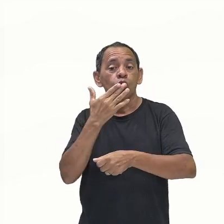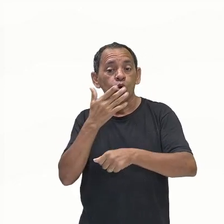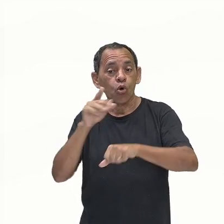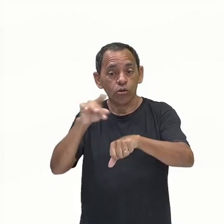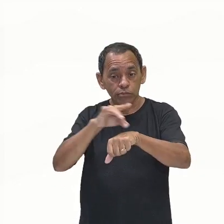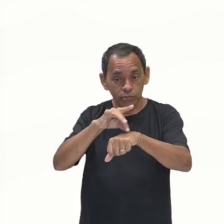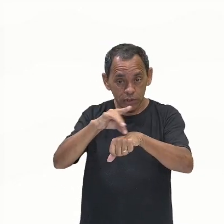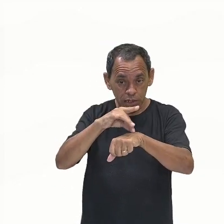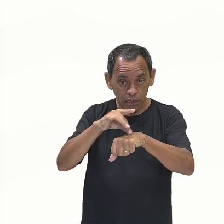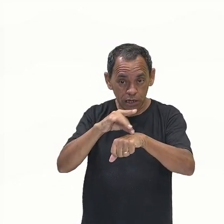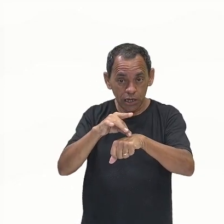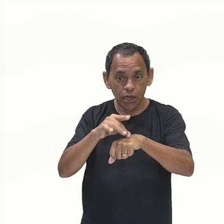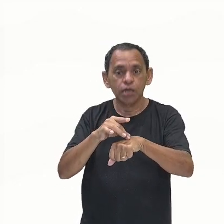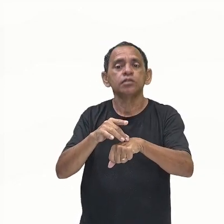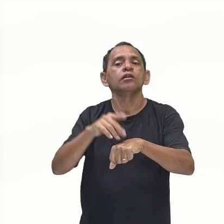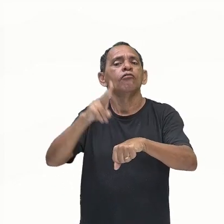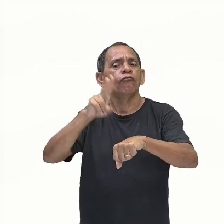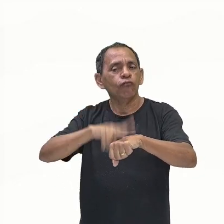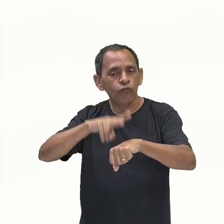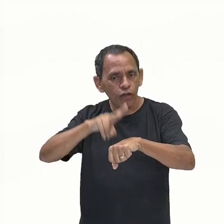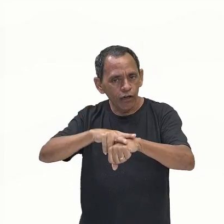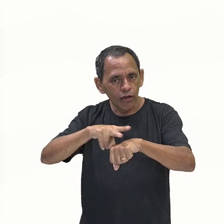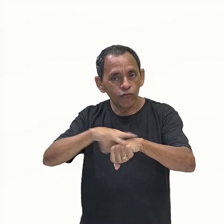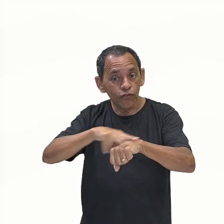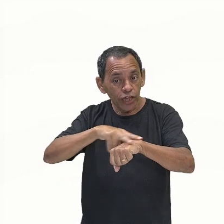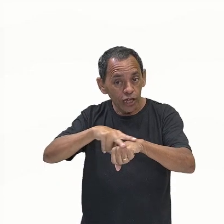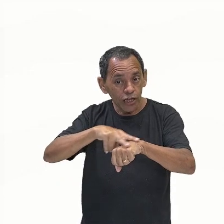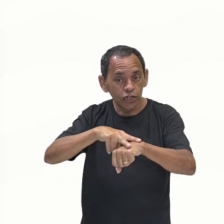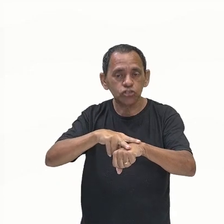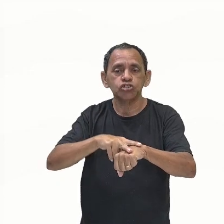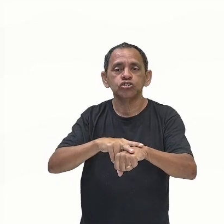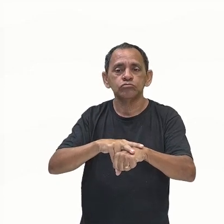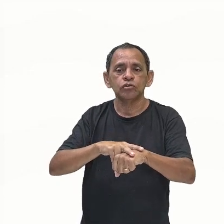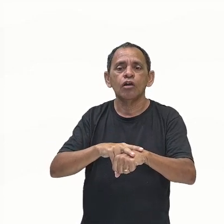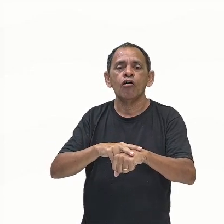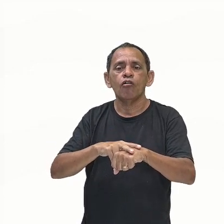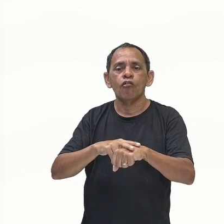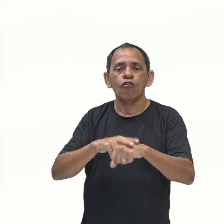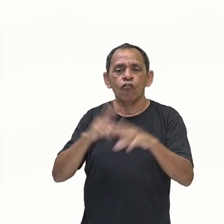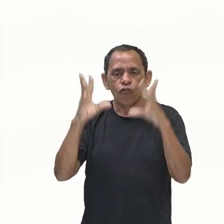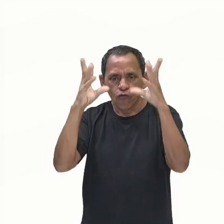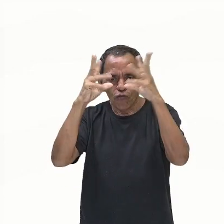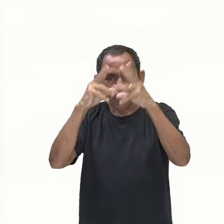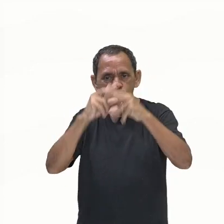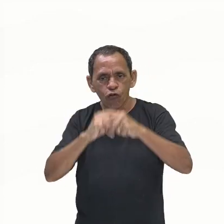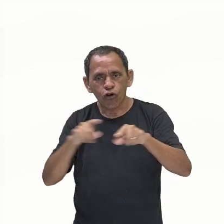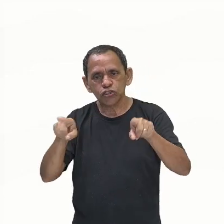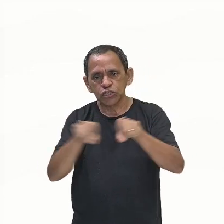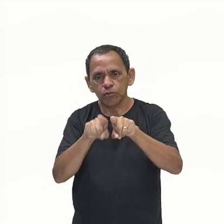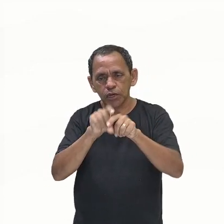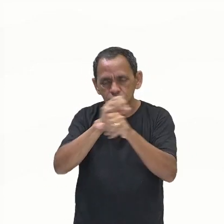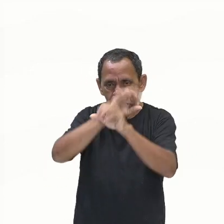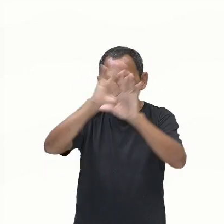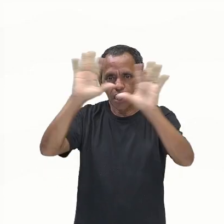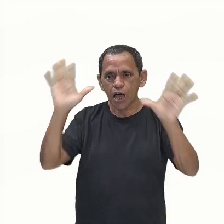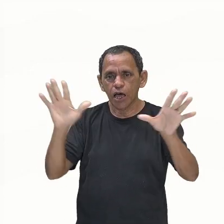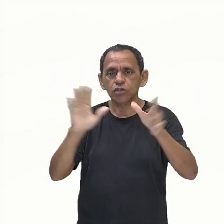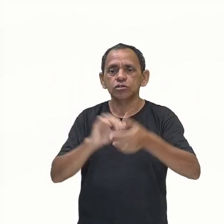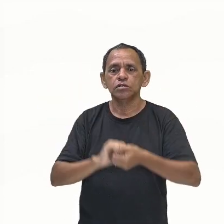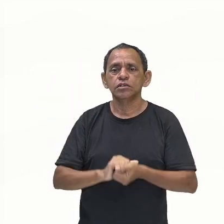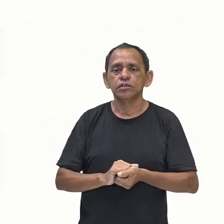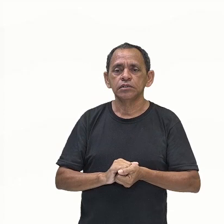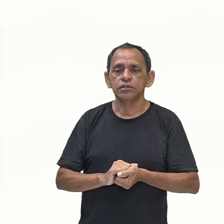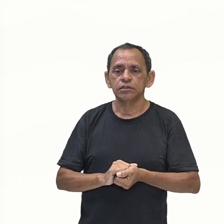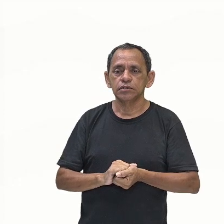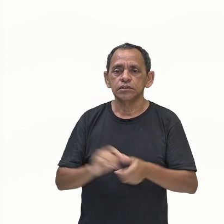vendo verde bem forte, verde mais claro e vários tons aqui de púrpura, né? Que vai lá desde um